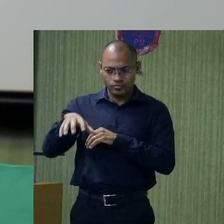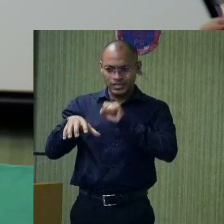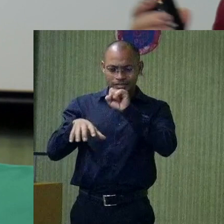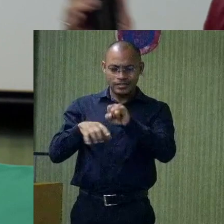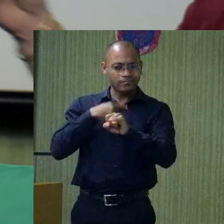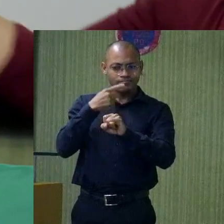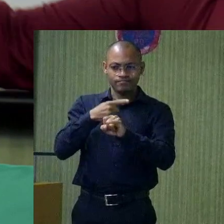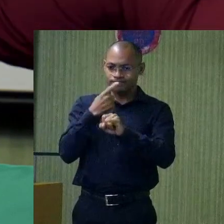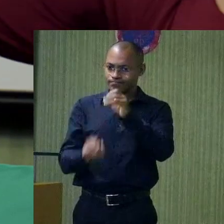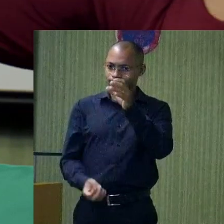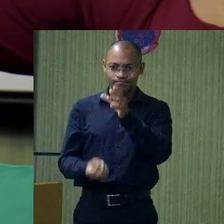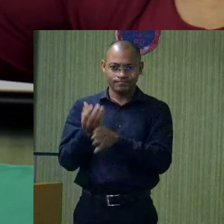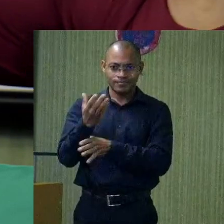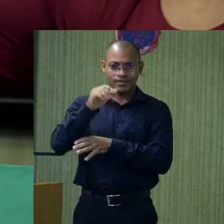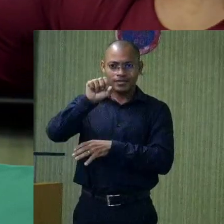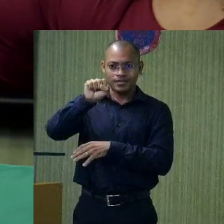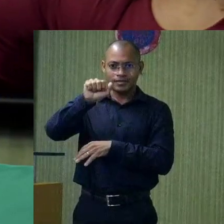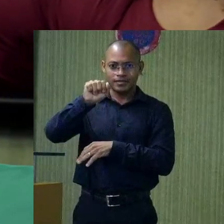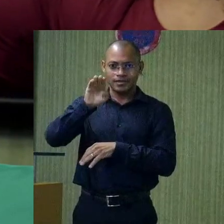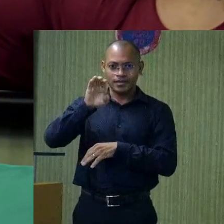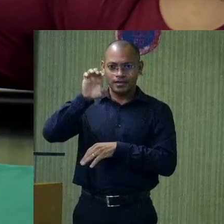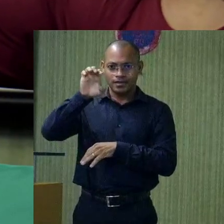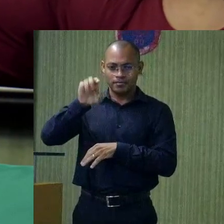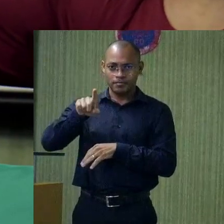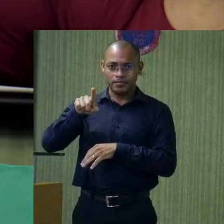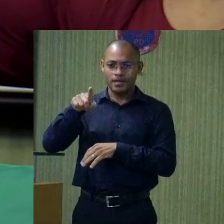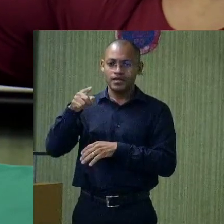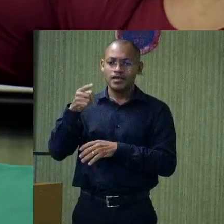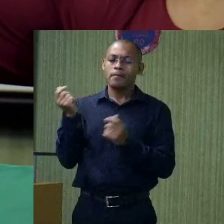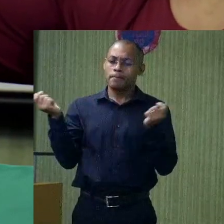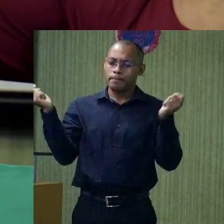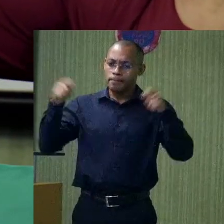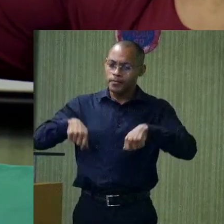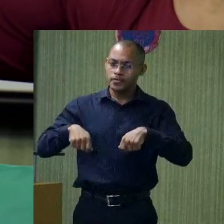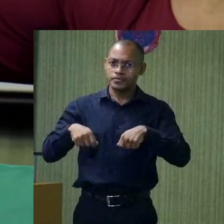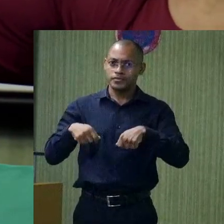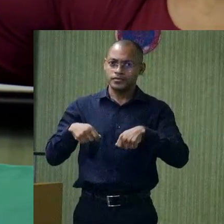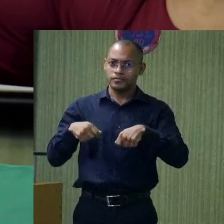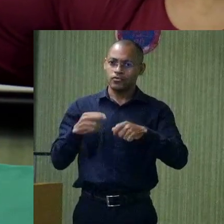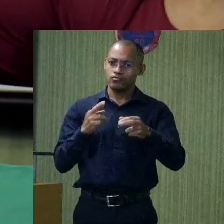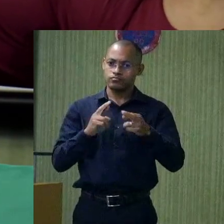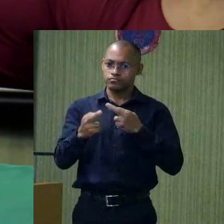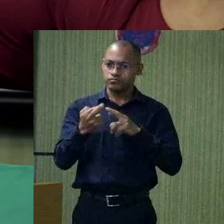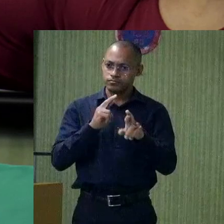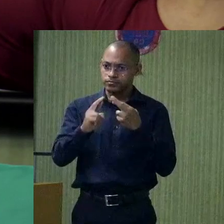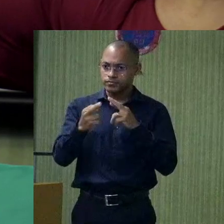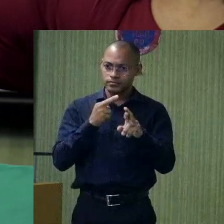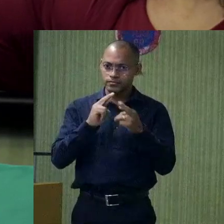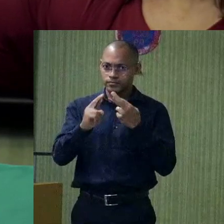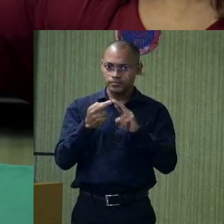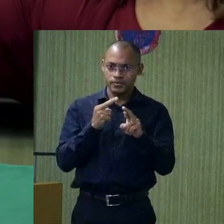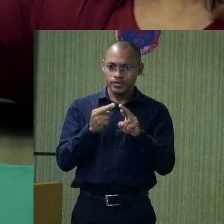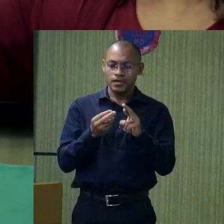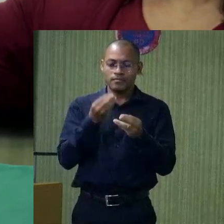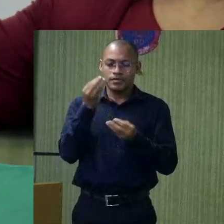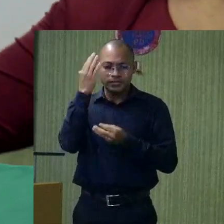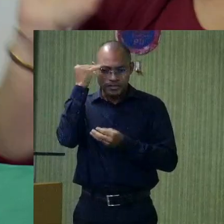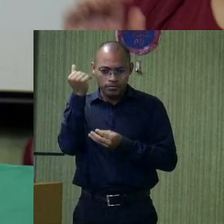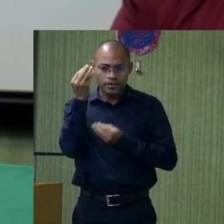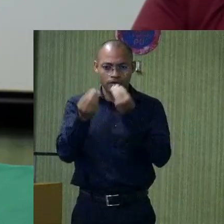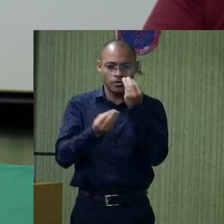saeb é importantíssimo fazer a correlação desses entes com o cumprimento da condicionalidade